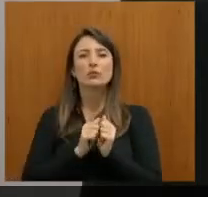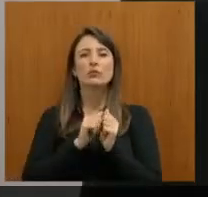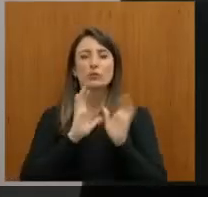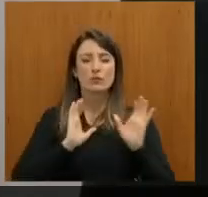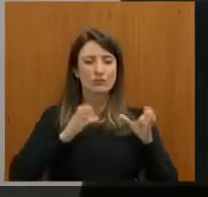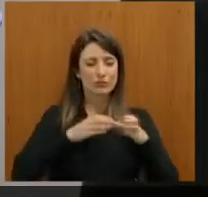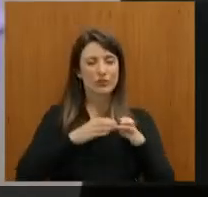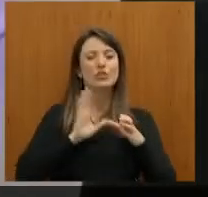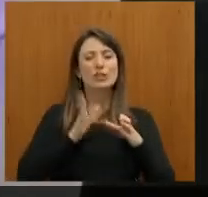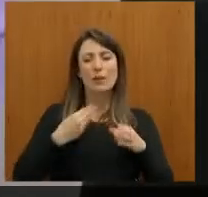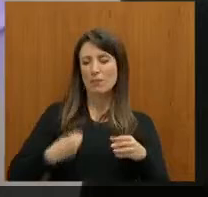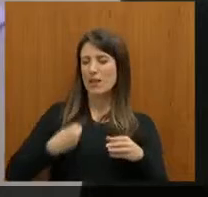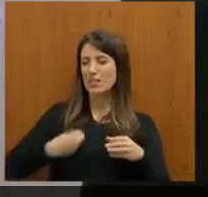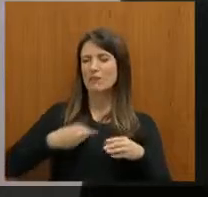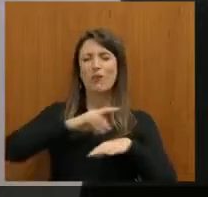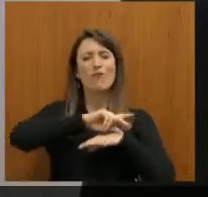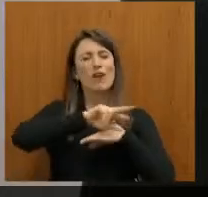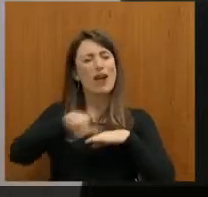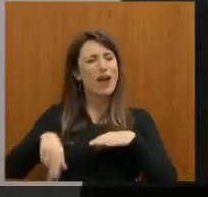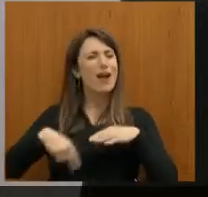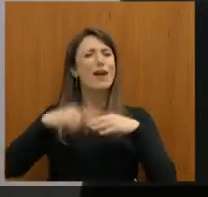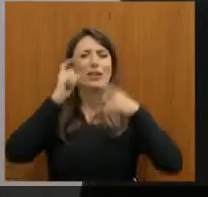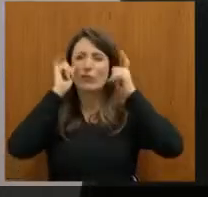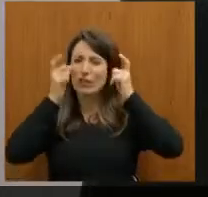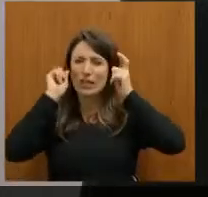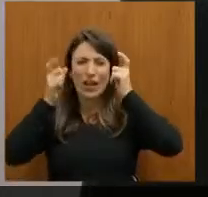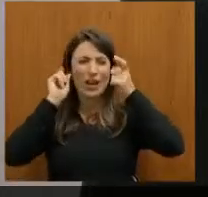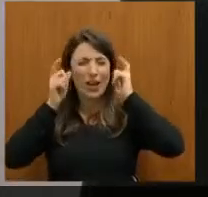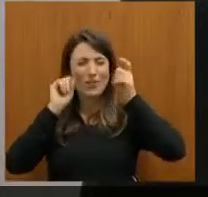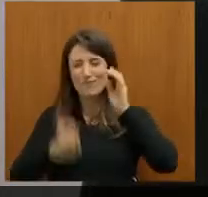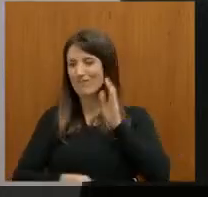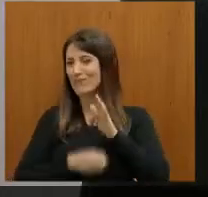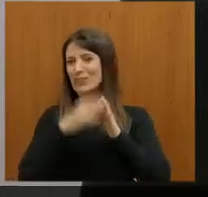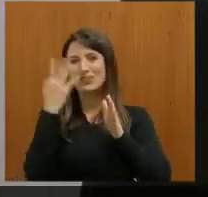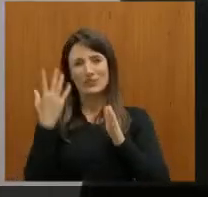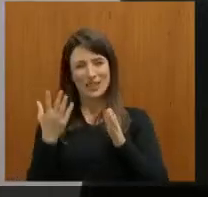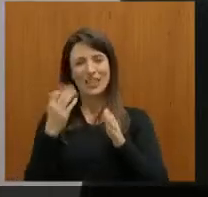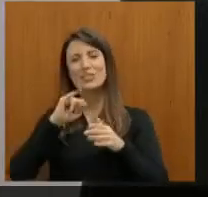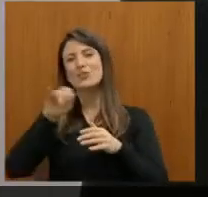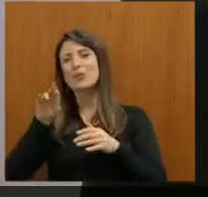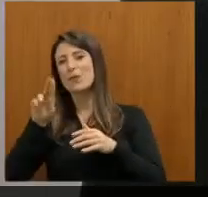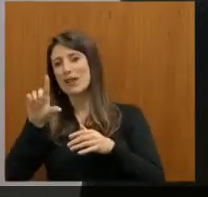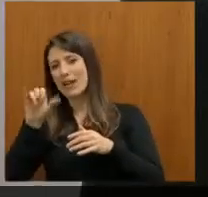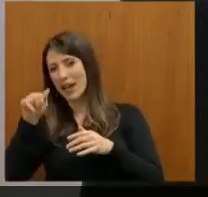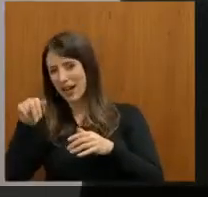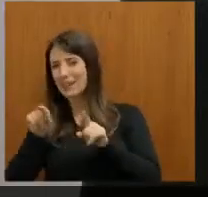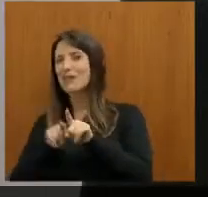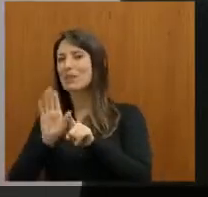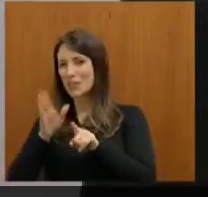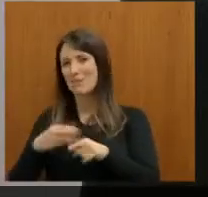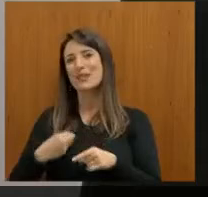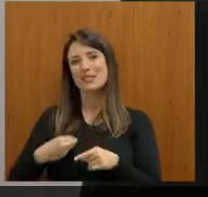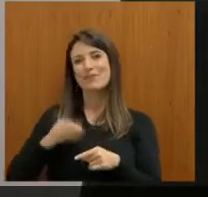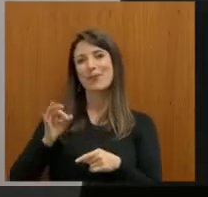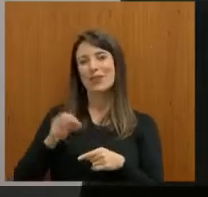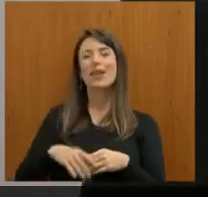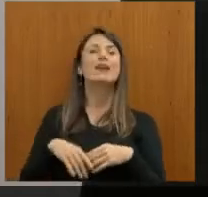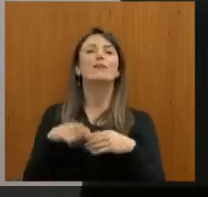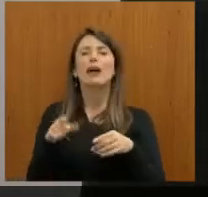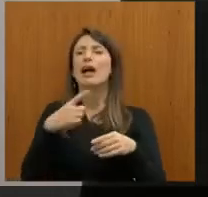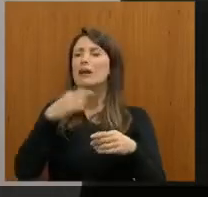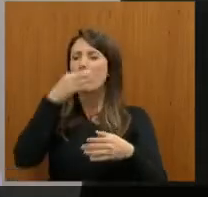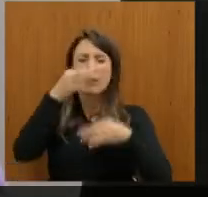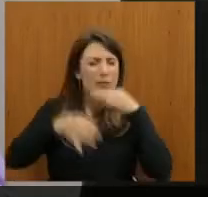foram muitas né todos deverão também participou de algumas pensando com contribuir para que essa falta